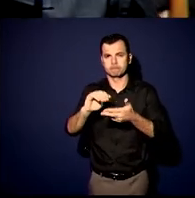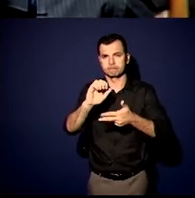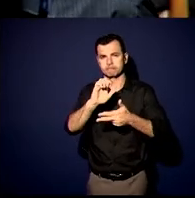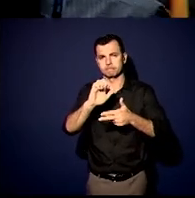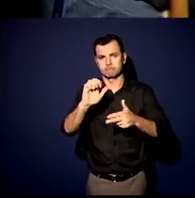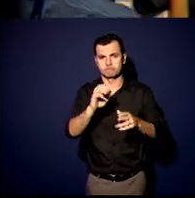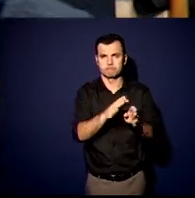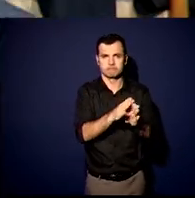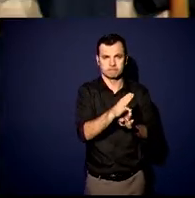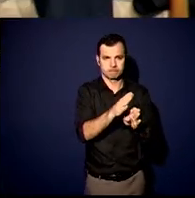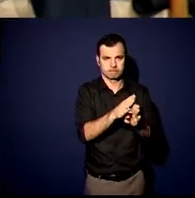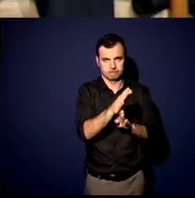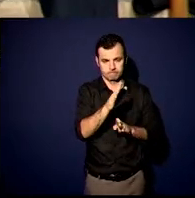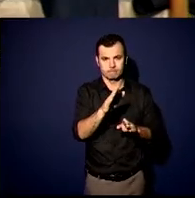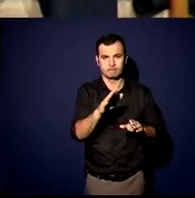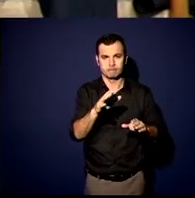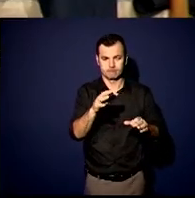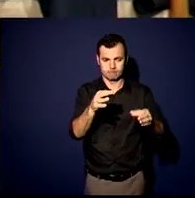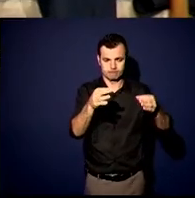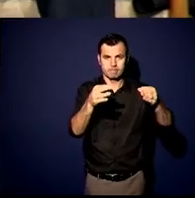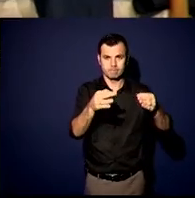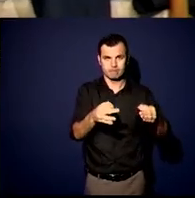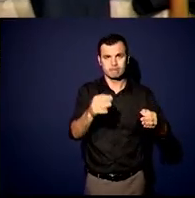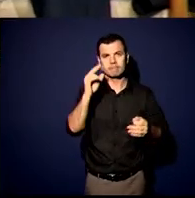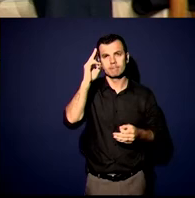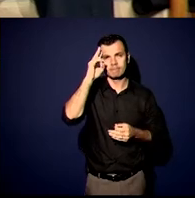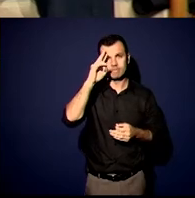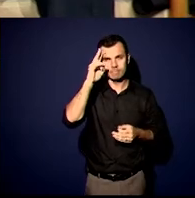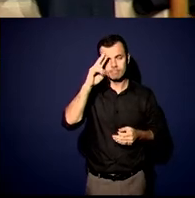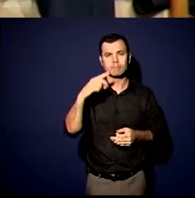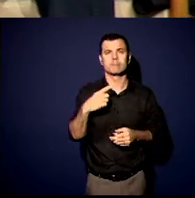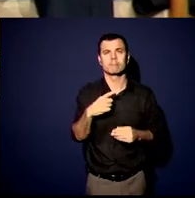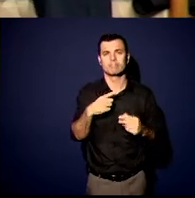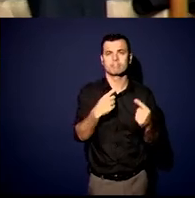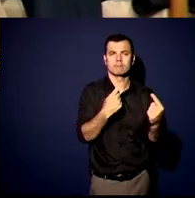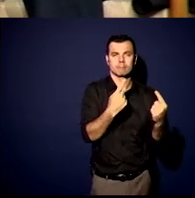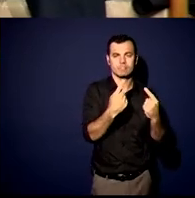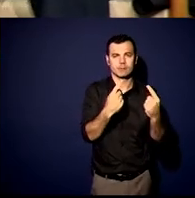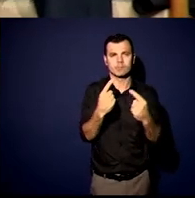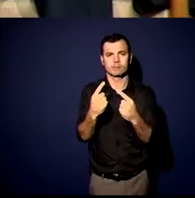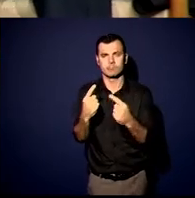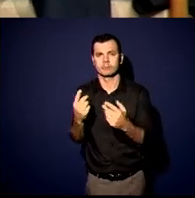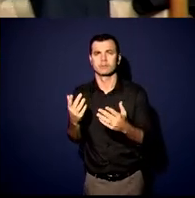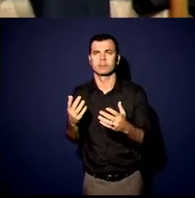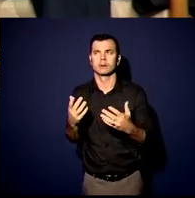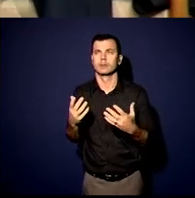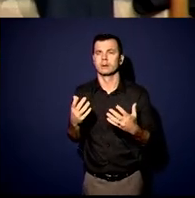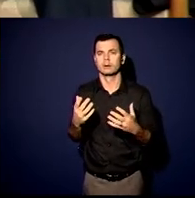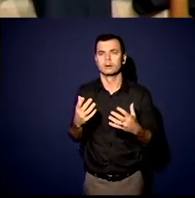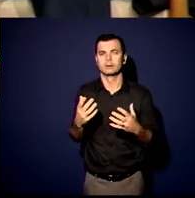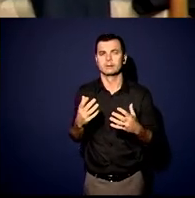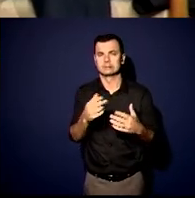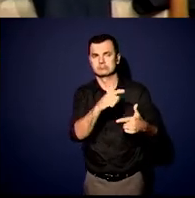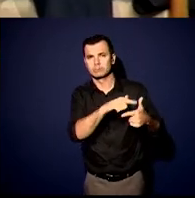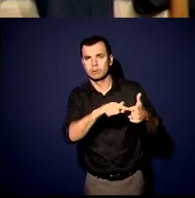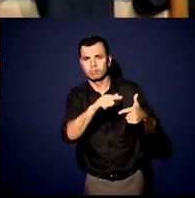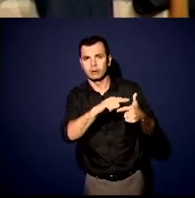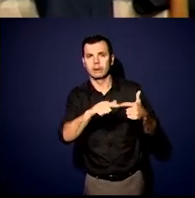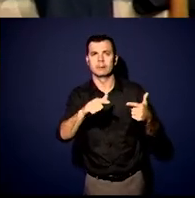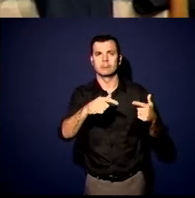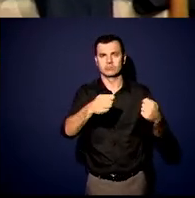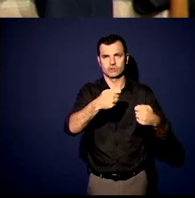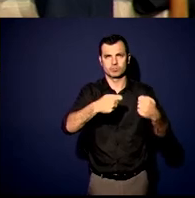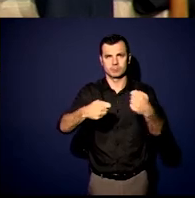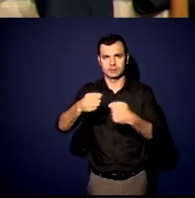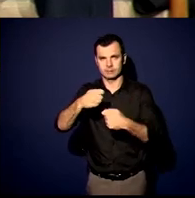senacional de Justiça lembra dos entendimentos que nós fazíamos para compor as digamos os problemas de